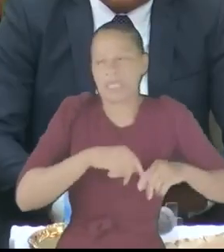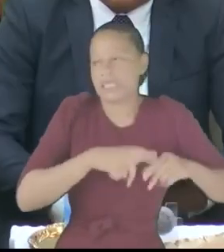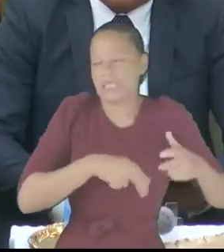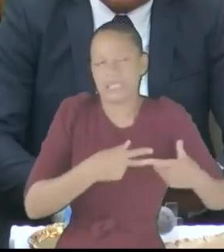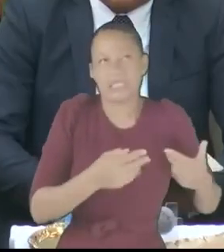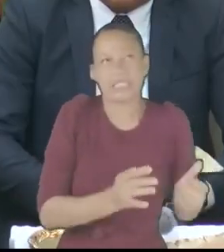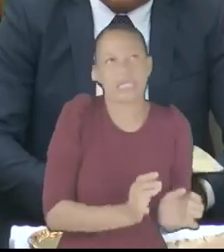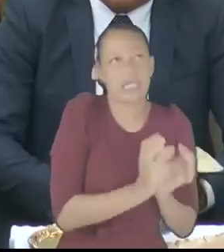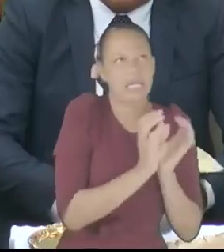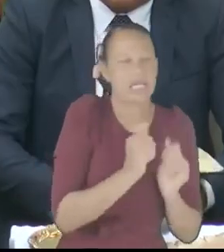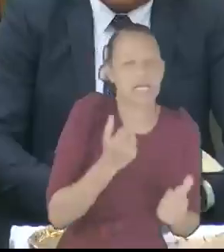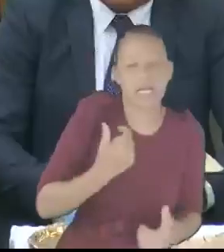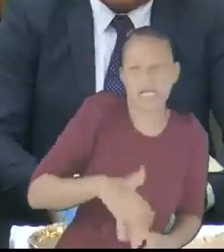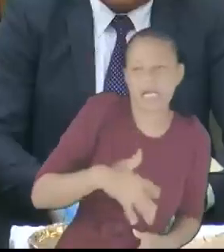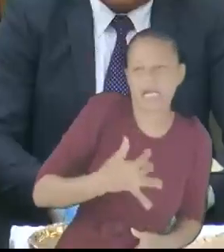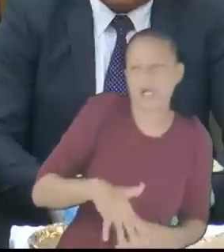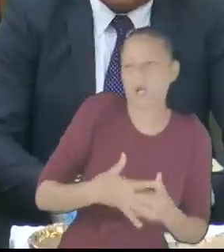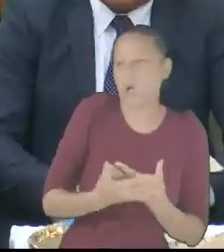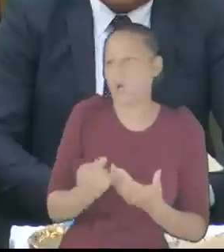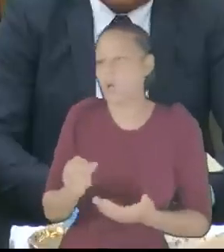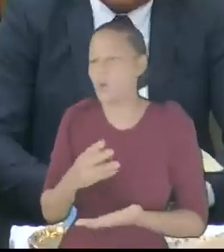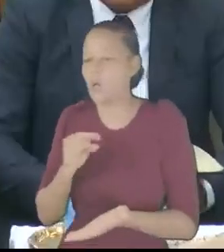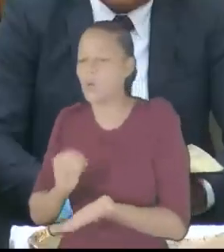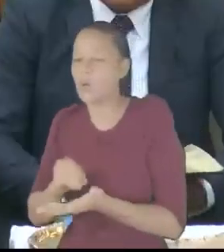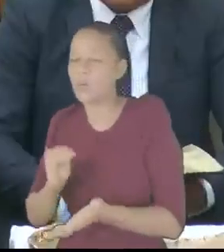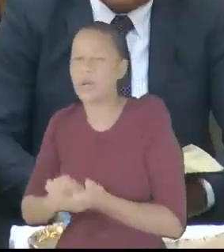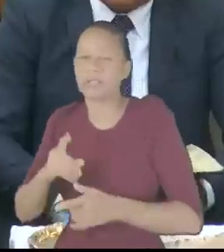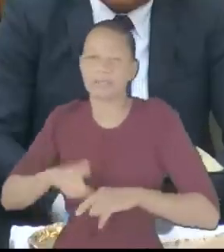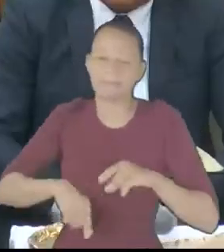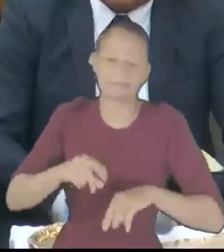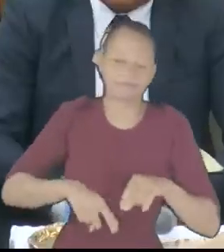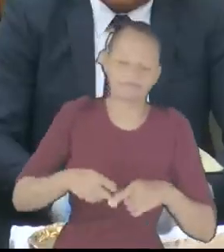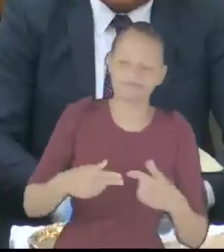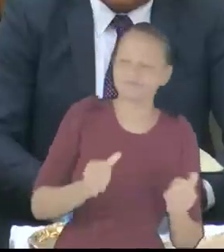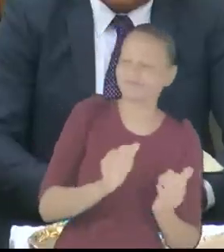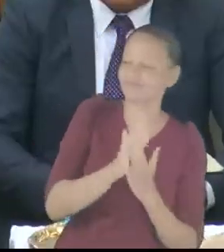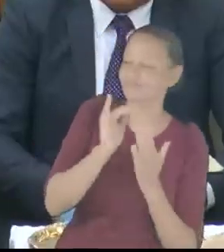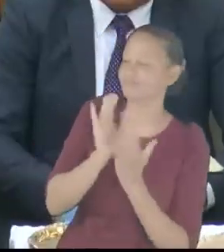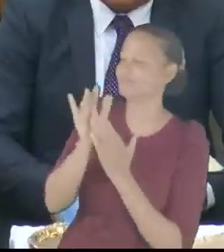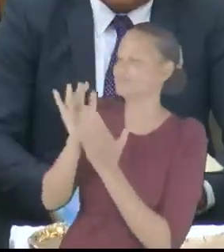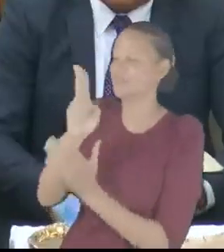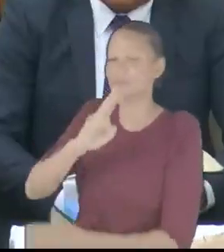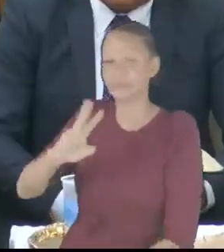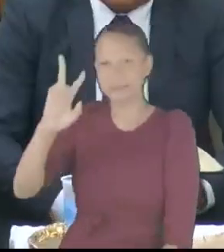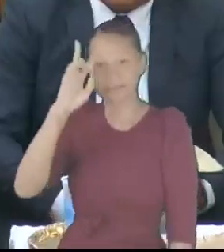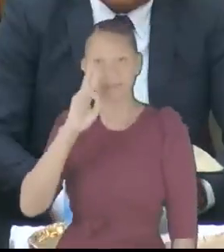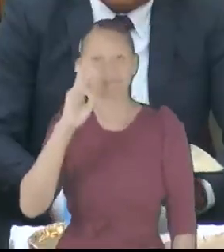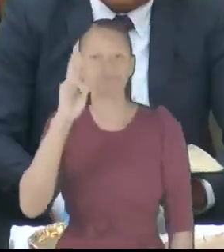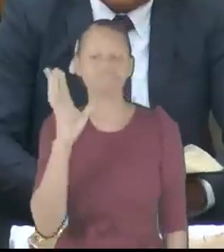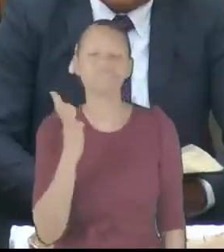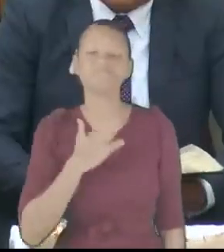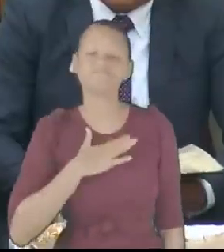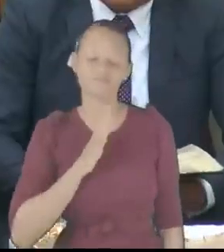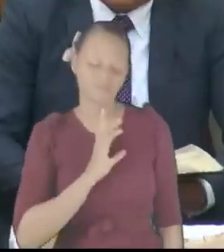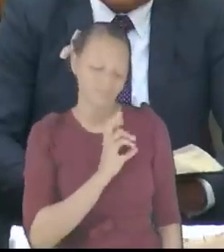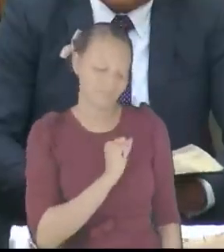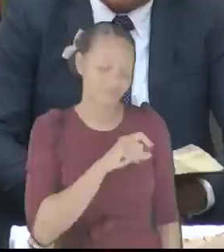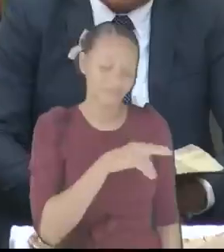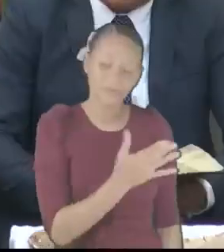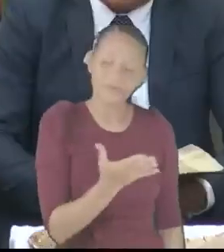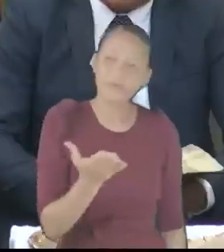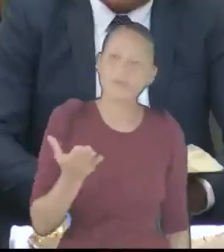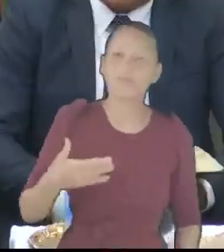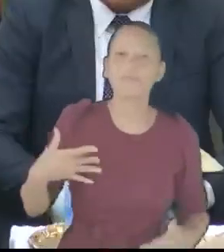é cara ou porque falta o material. Louvado seja o nome do Senhor. E meus amados irmãos, hoje nós